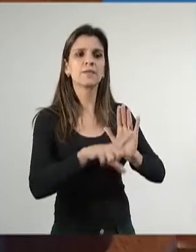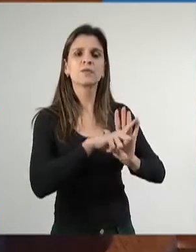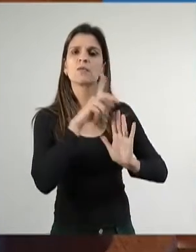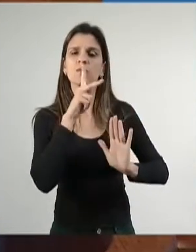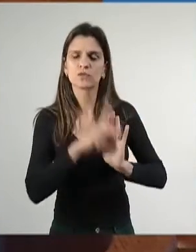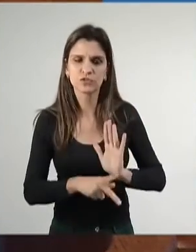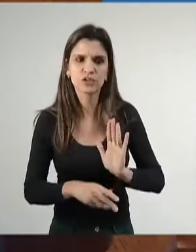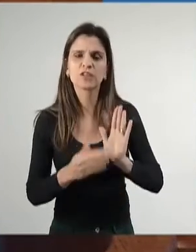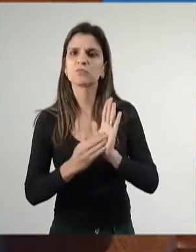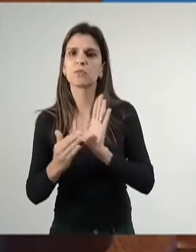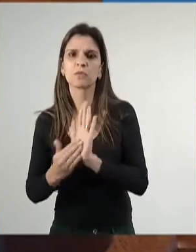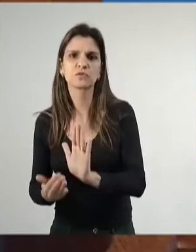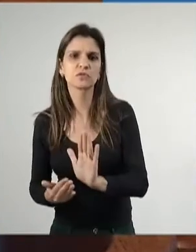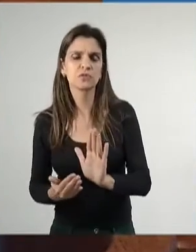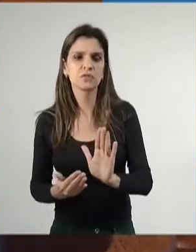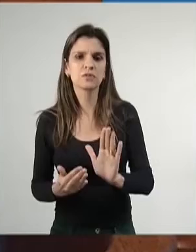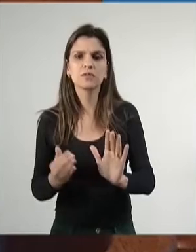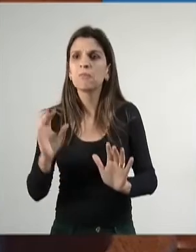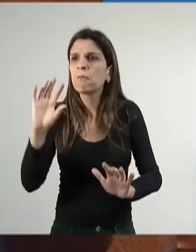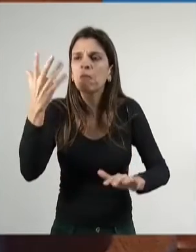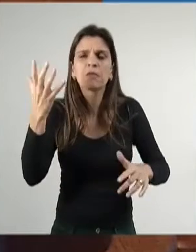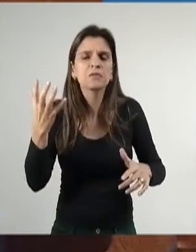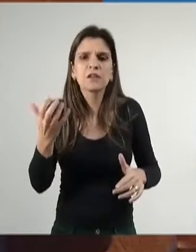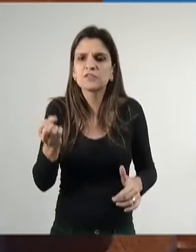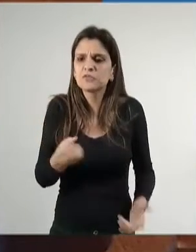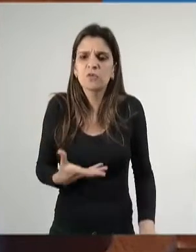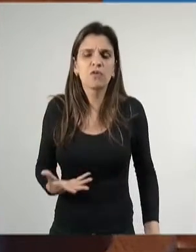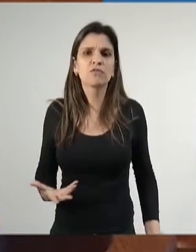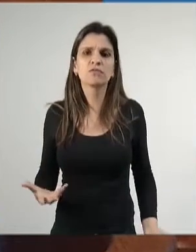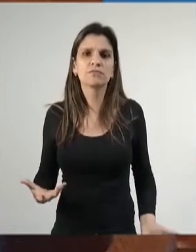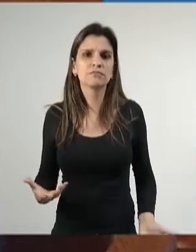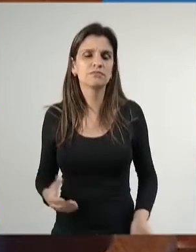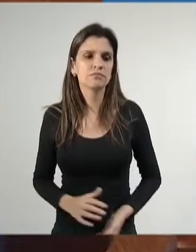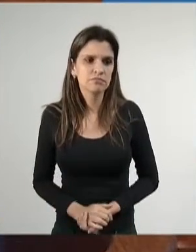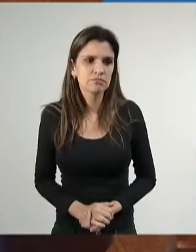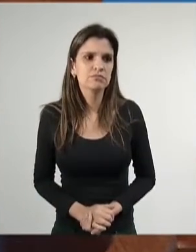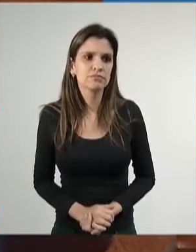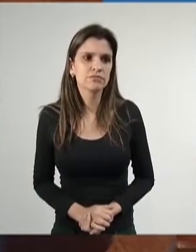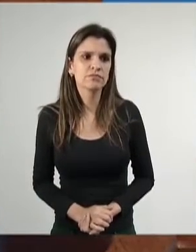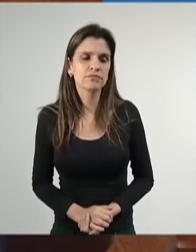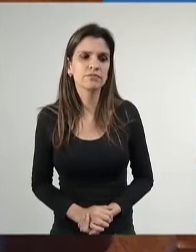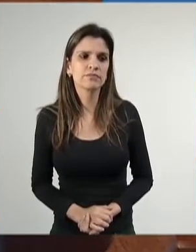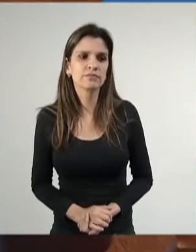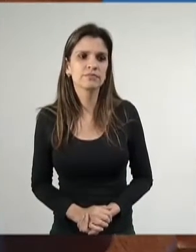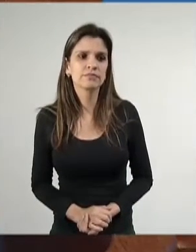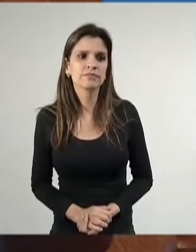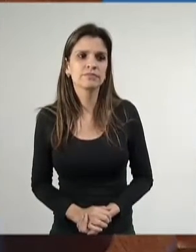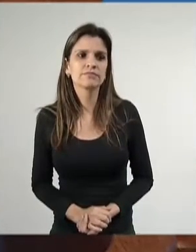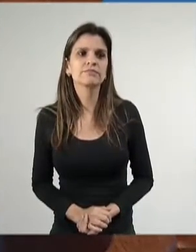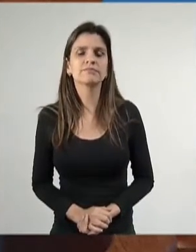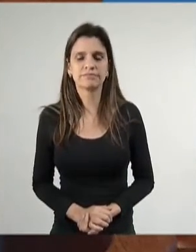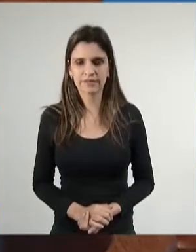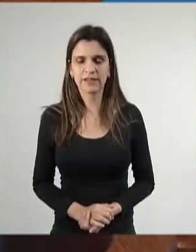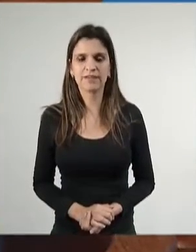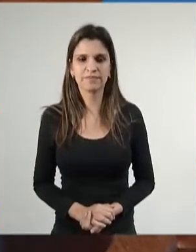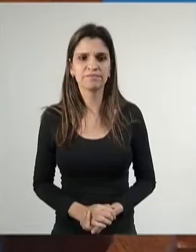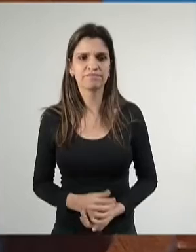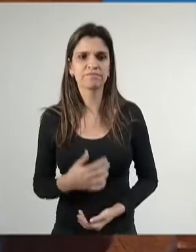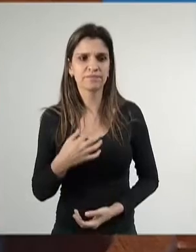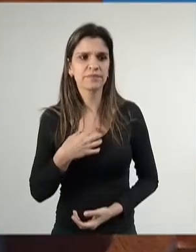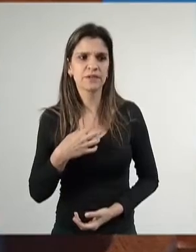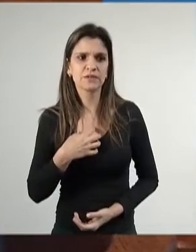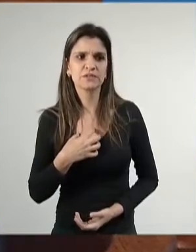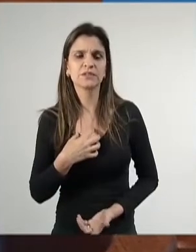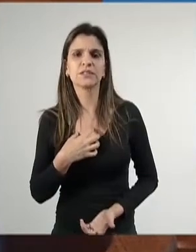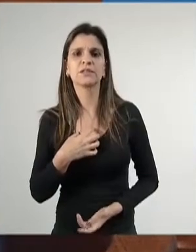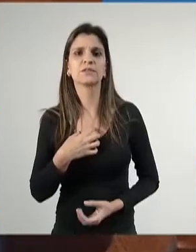não ocorrem. Estou vendo aqui vereadores, né, nessa casa que também devem sentir a mesma coisa em